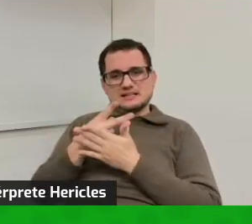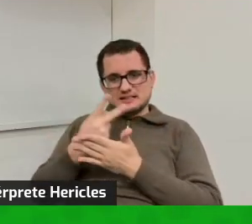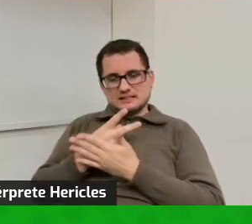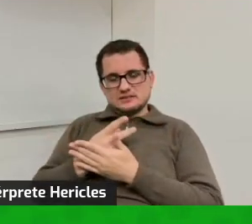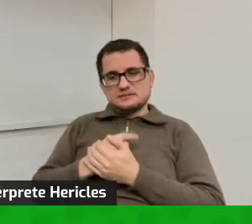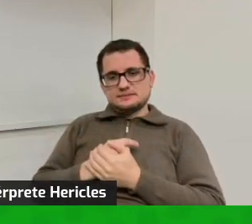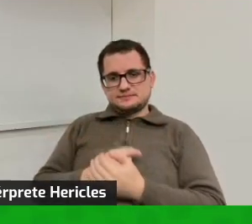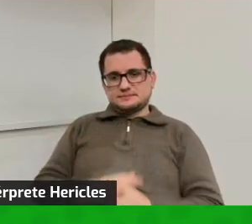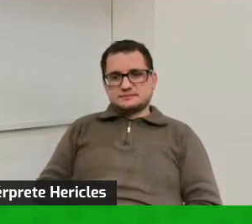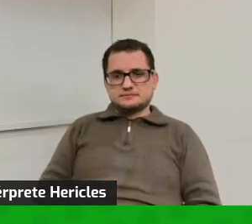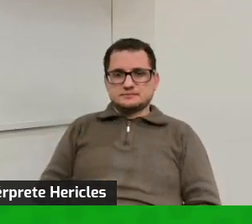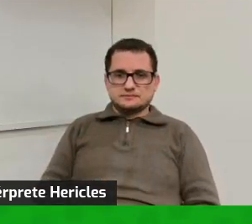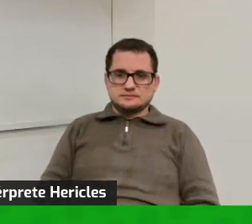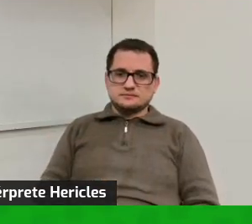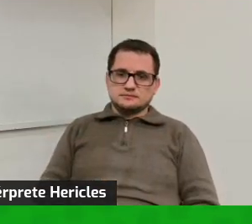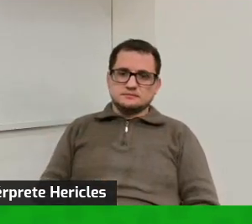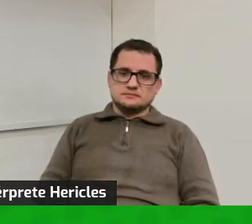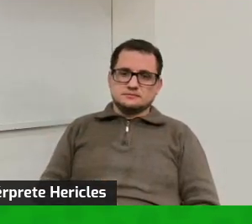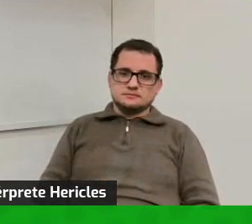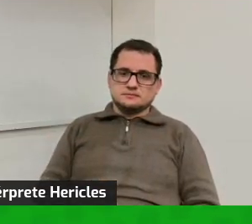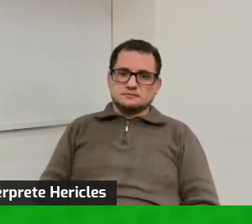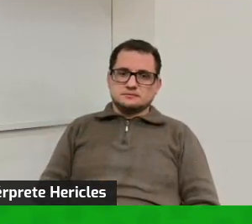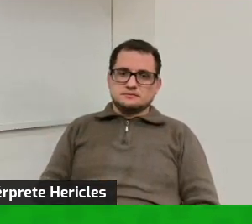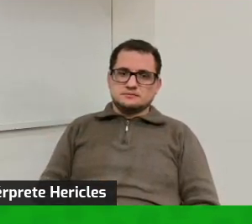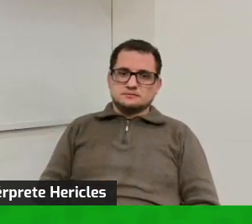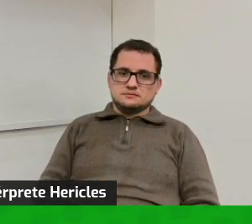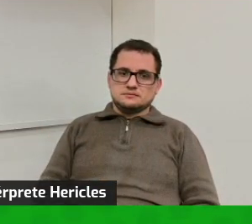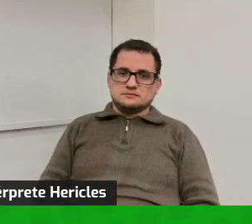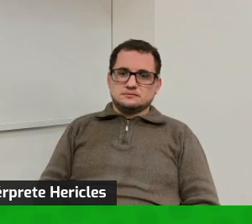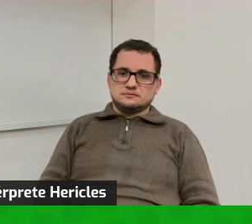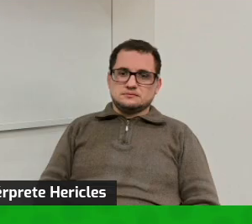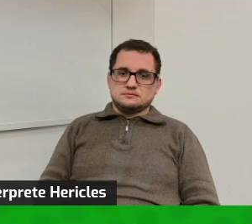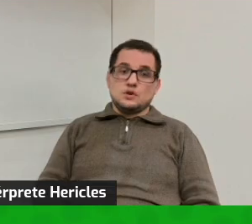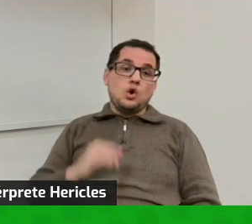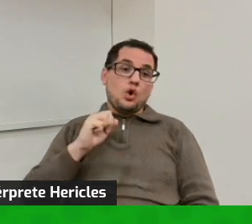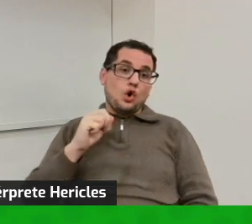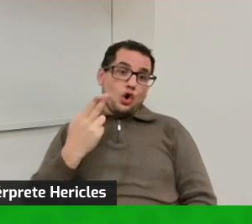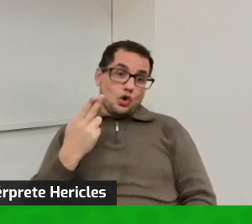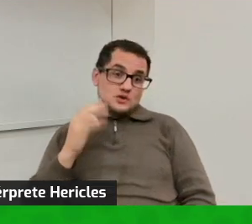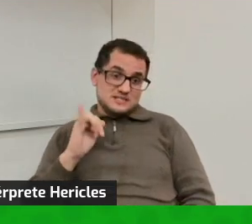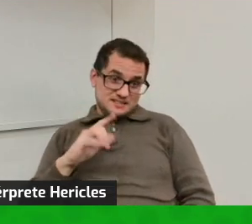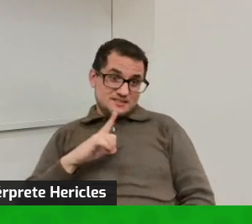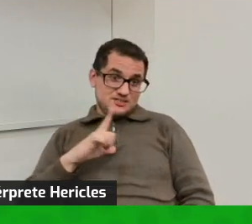distribuição em massa errada. Ou até existe esse e-mail, alguém vai receber esse e-mail aqui.